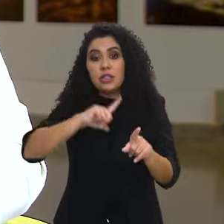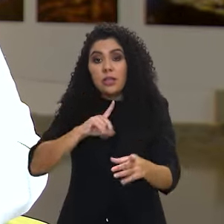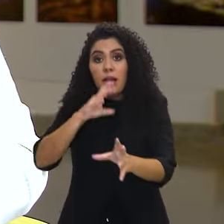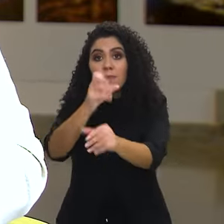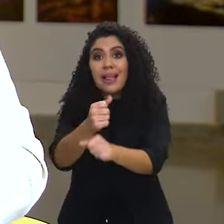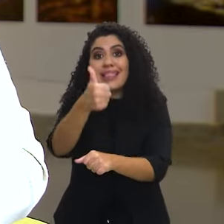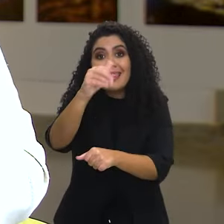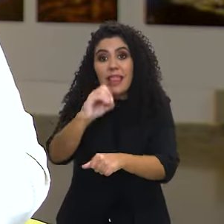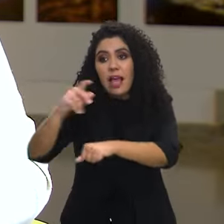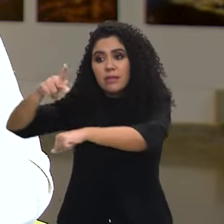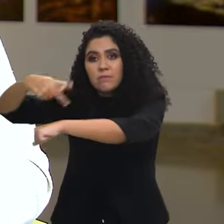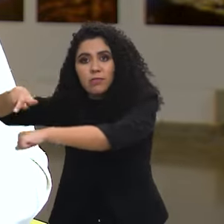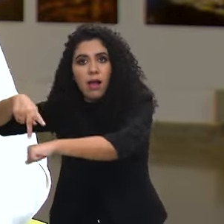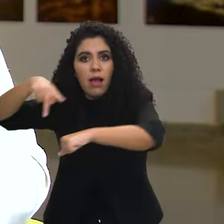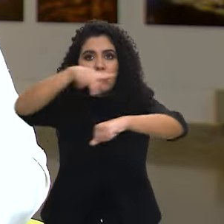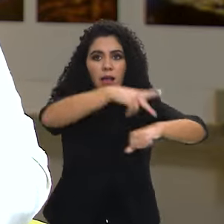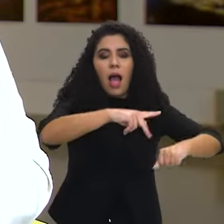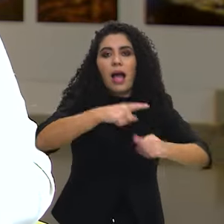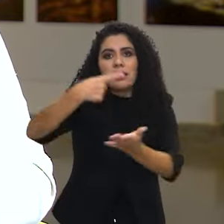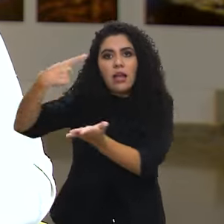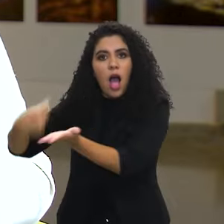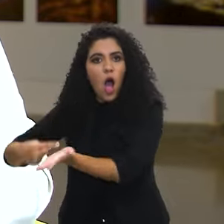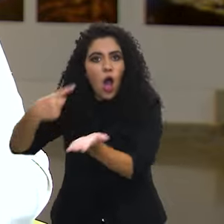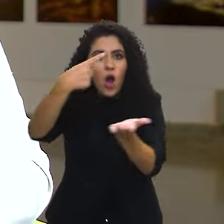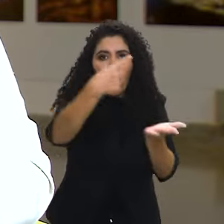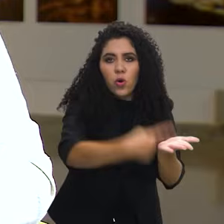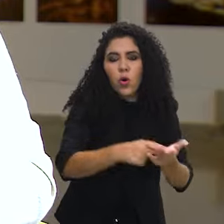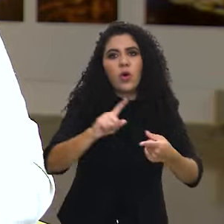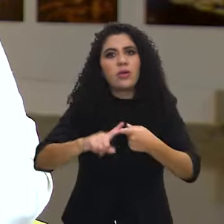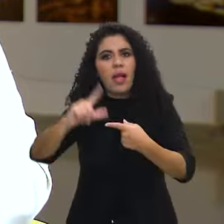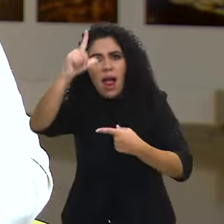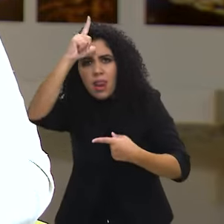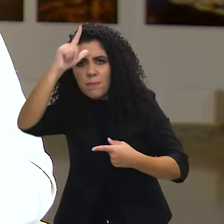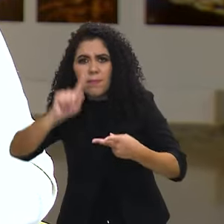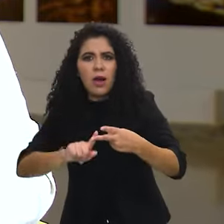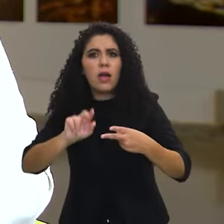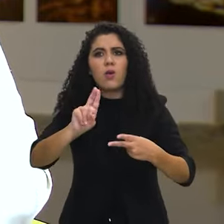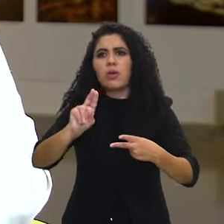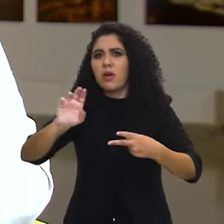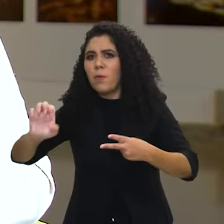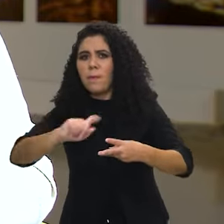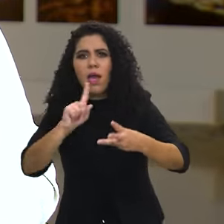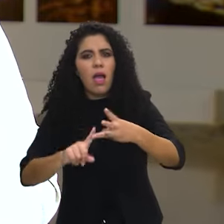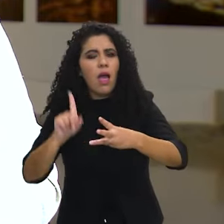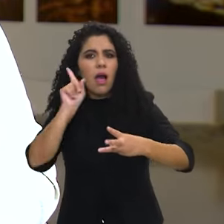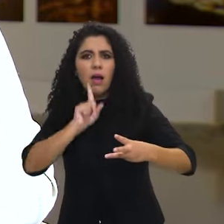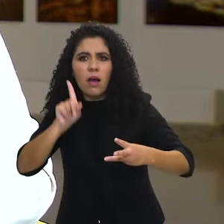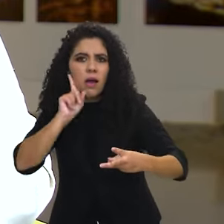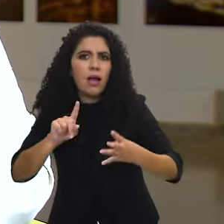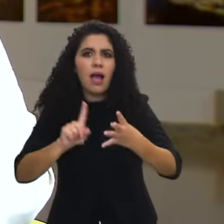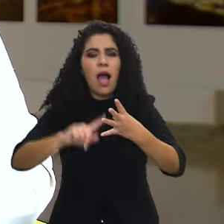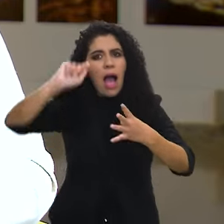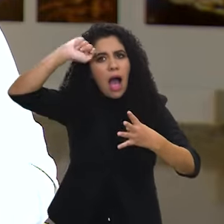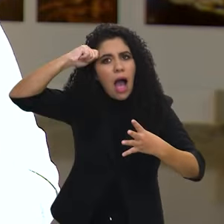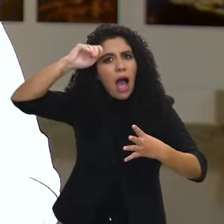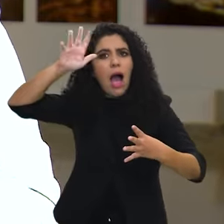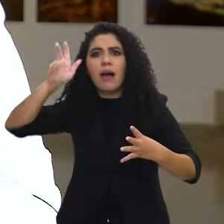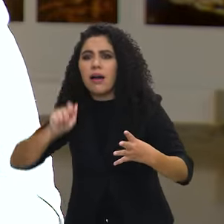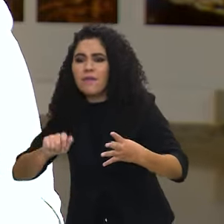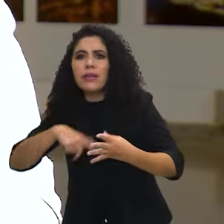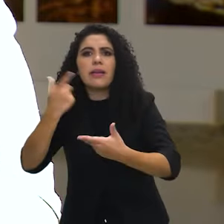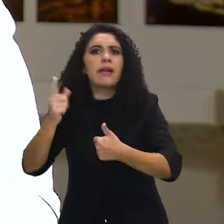bilaterais com diversos países como a Alemanha a união europeia os Estados Unidos a África